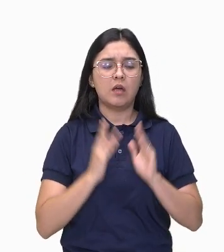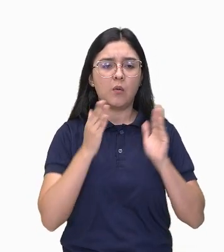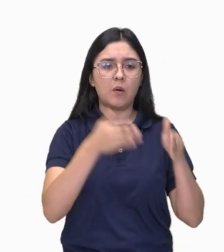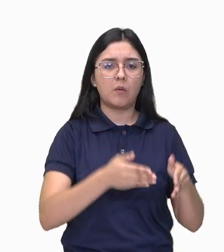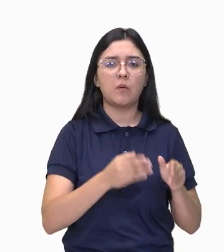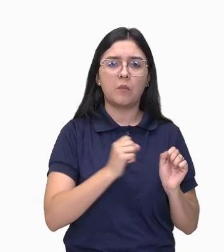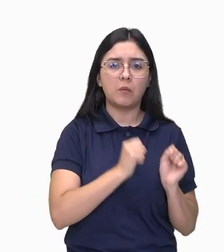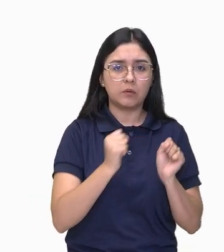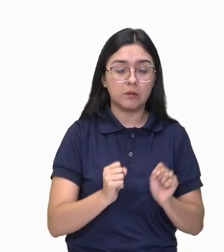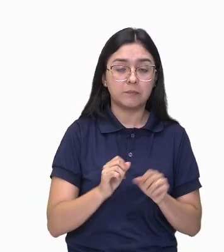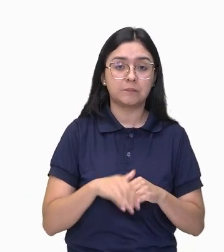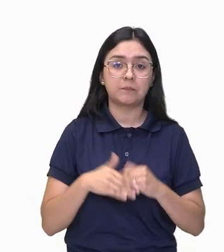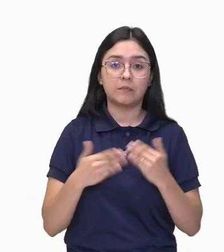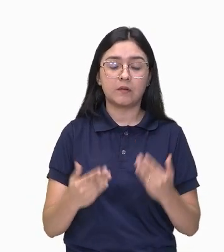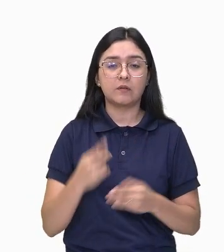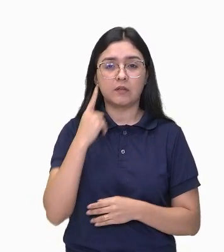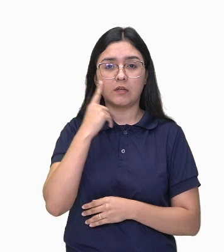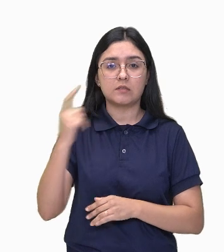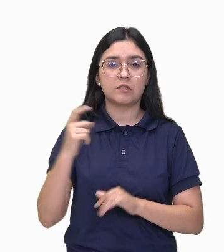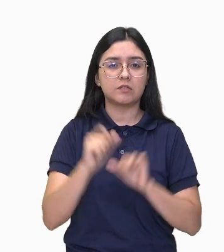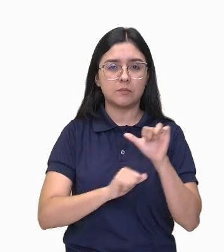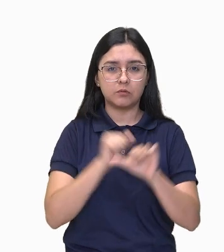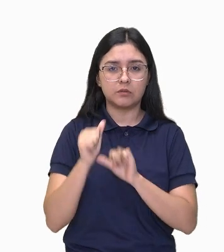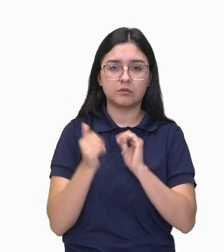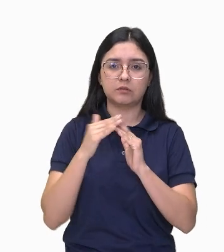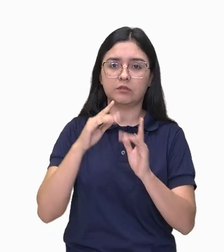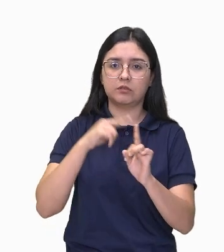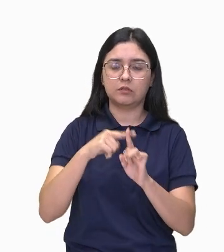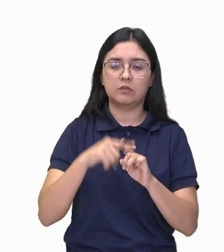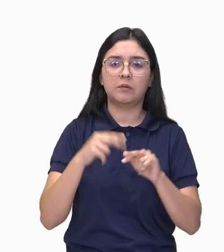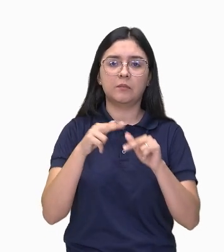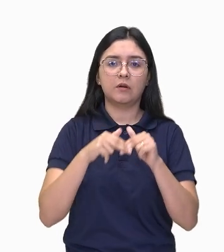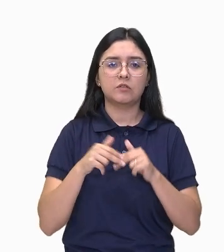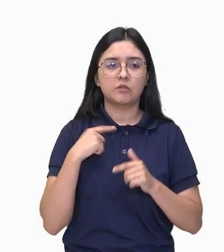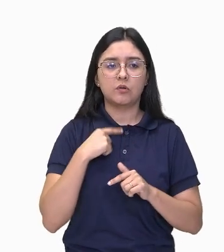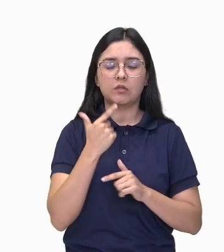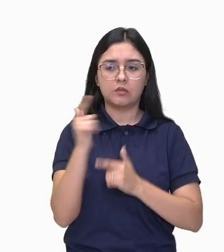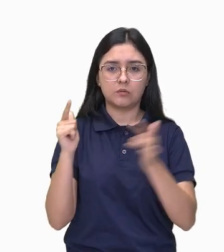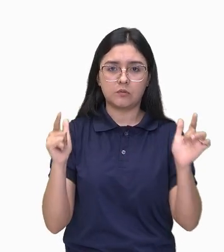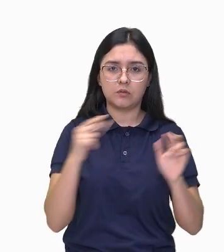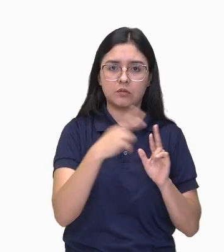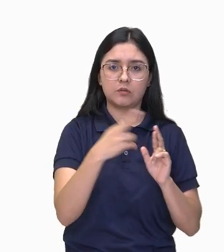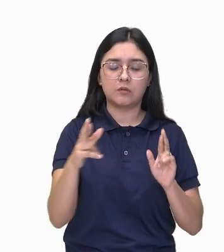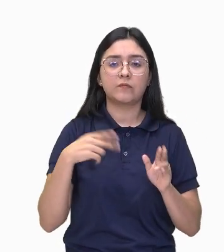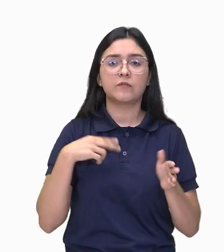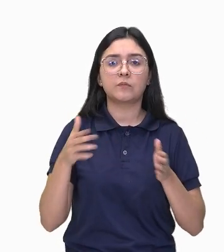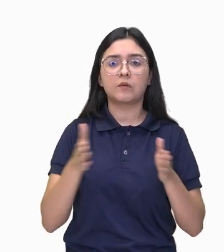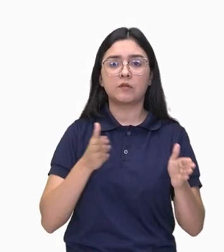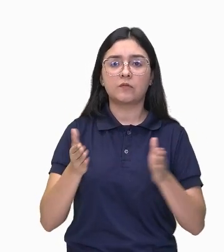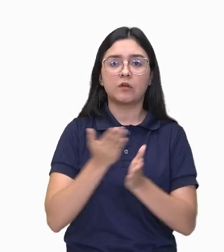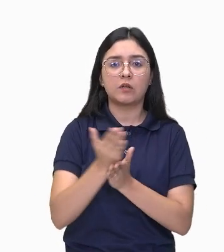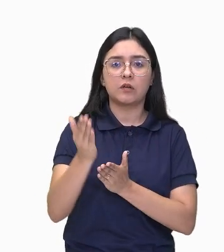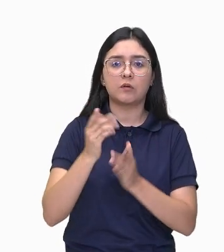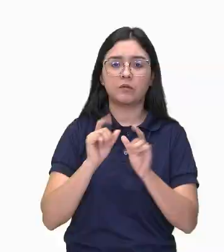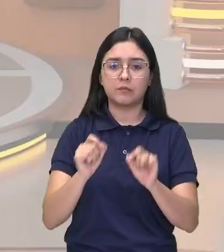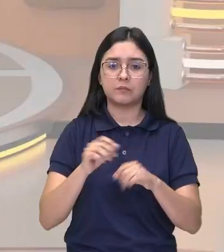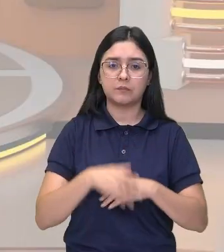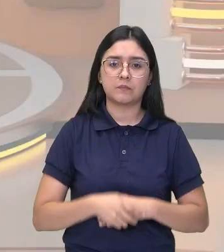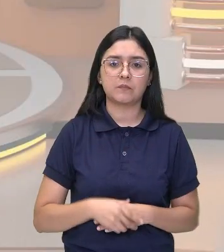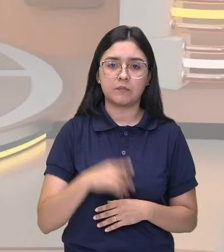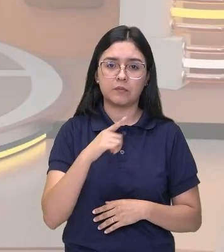interessante porque, entre outras ordens religiosas, foi nesse momento que foi fundada a Ordem